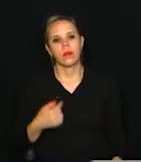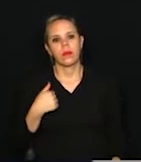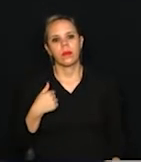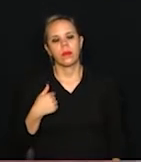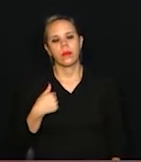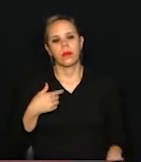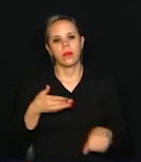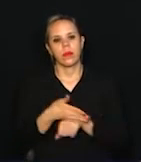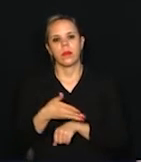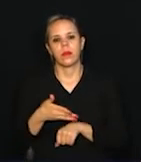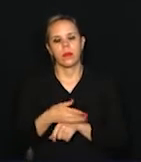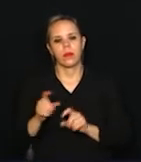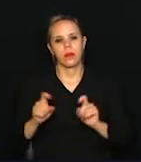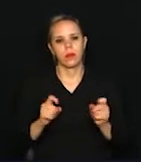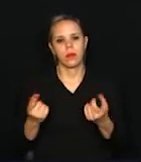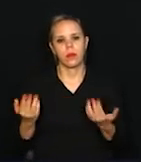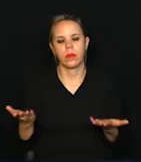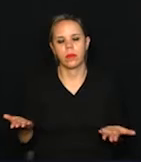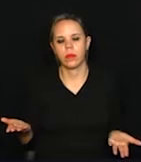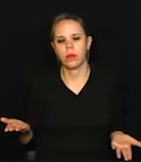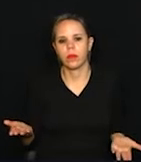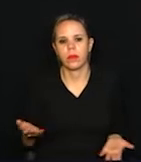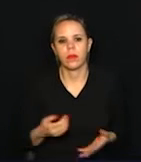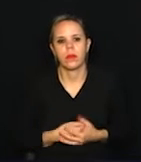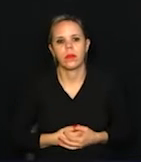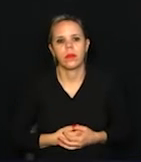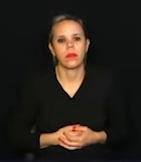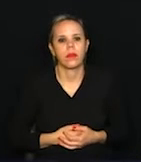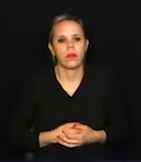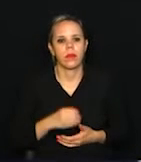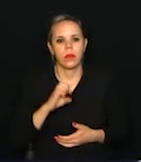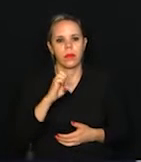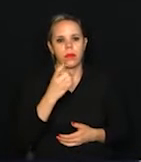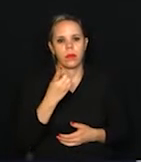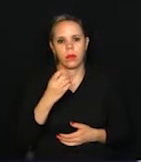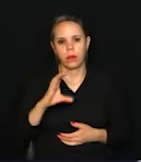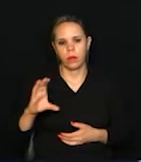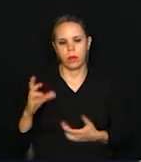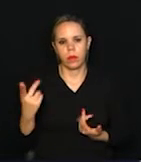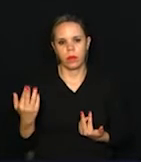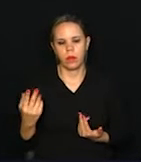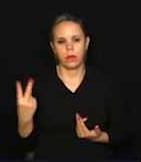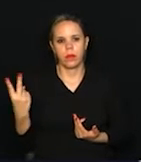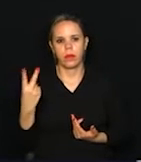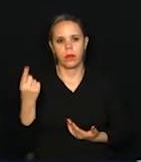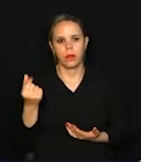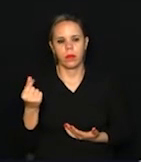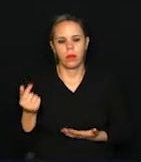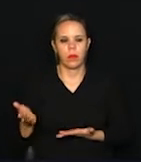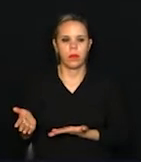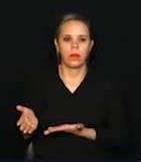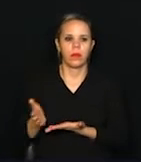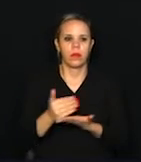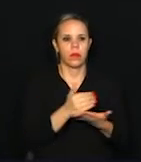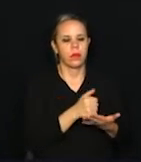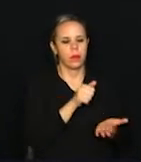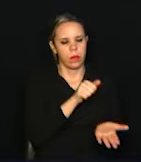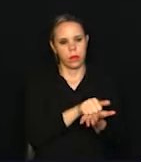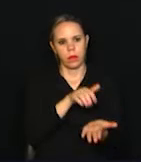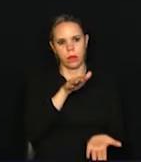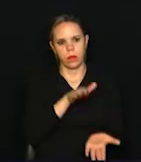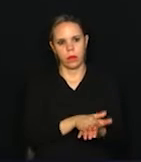vou participar de uma audiência dessa, da INDEC, né, dessa questão dos valores arrecadados com as multas,